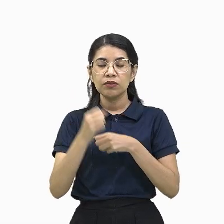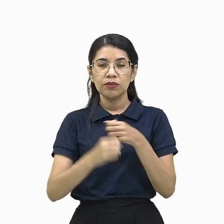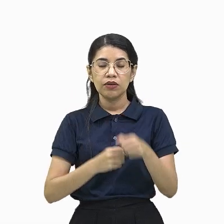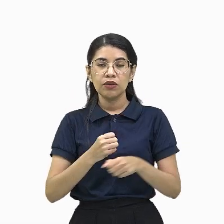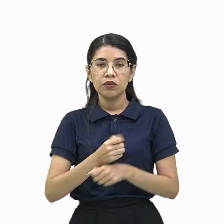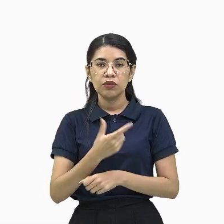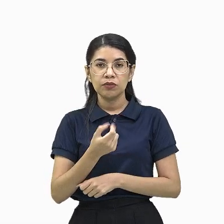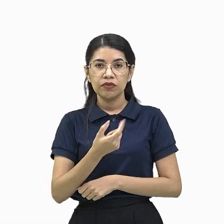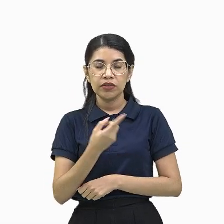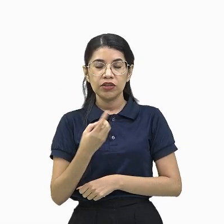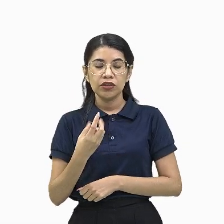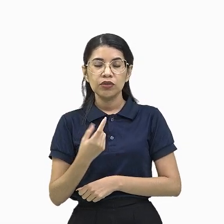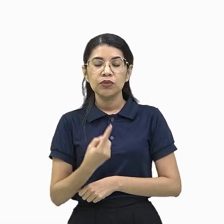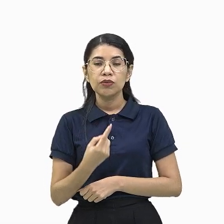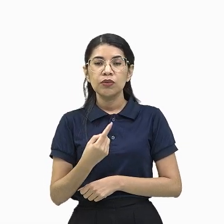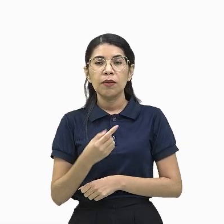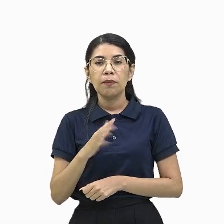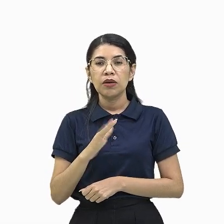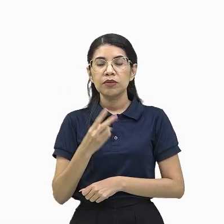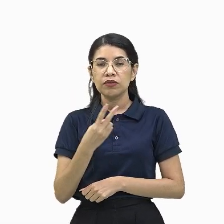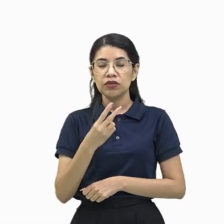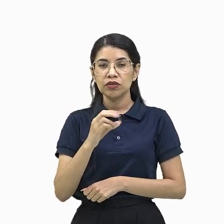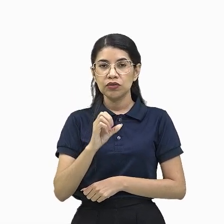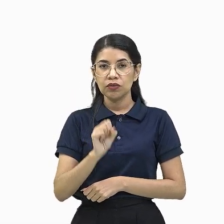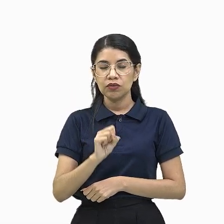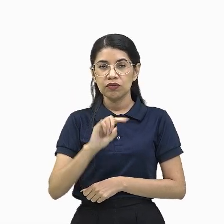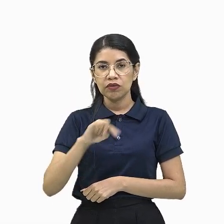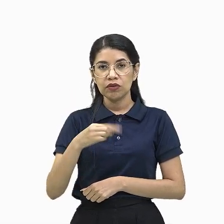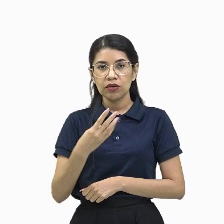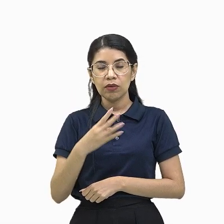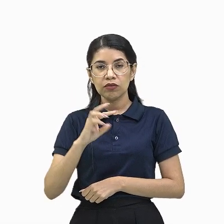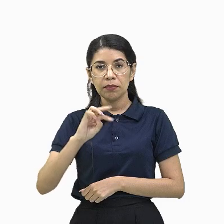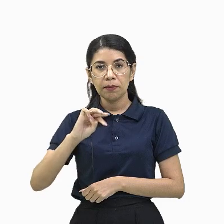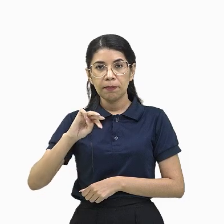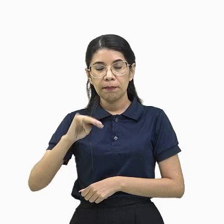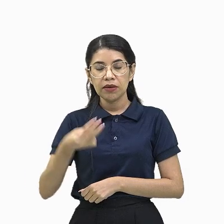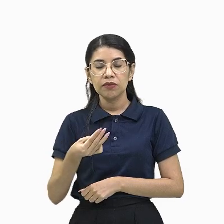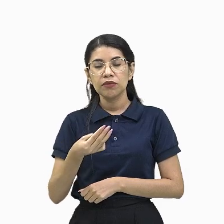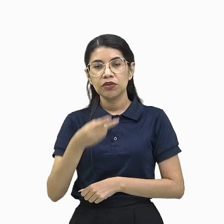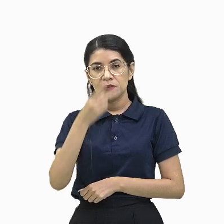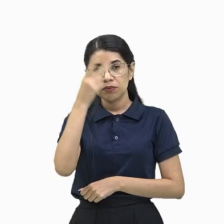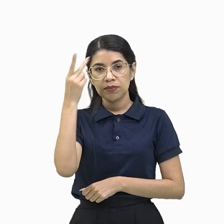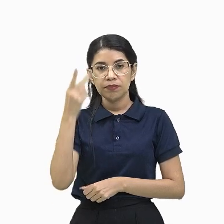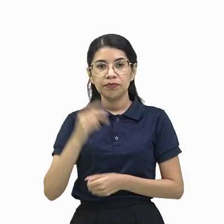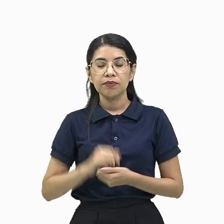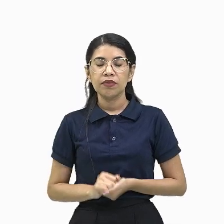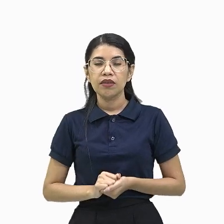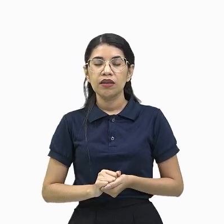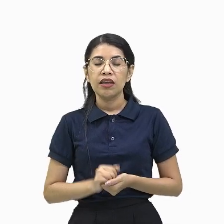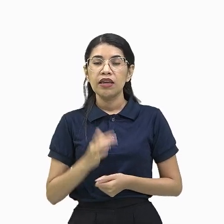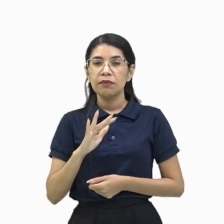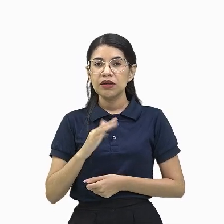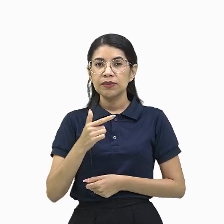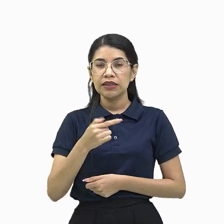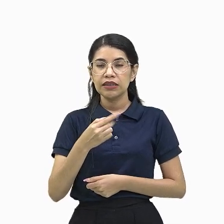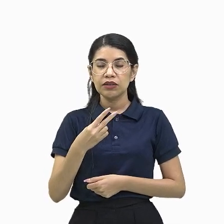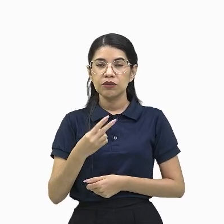aproximadamente 28,4 milhões de pessoas, né? E aí nós temos que 72% da